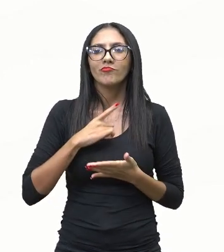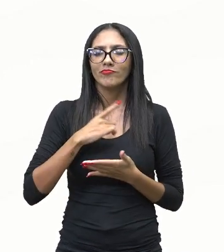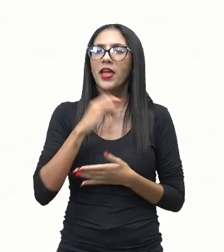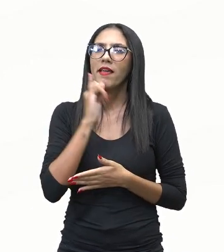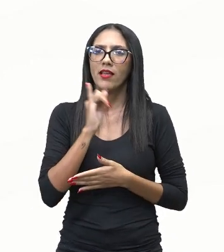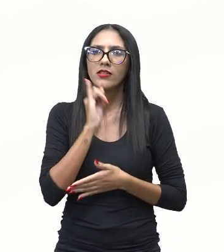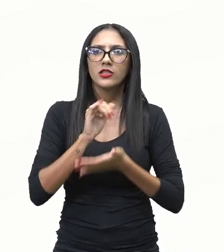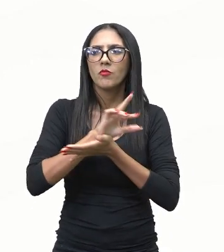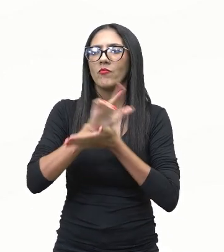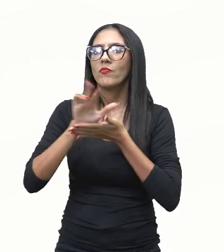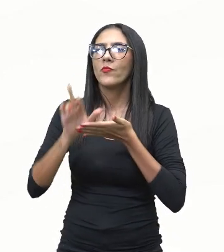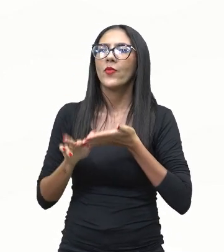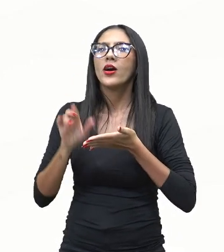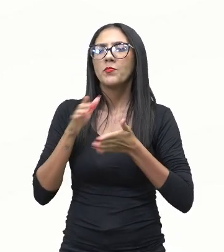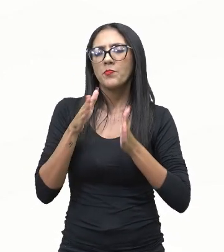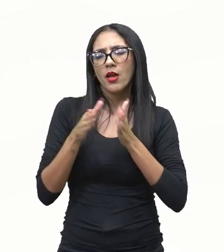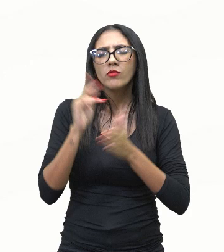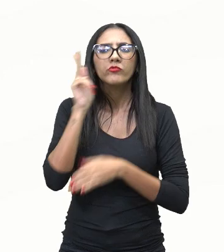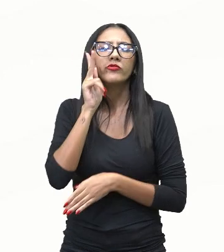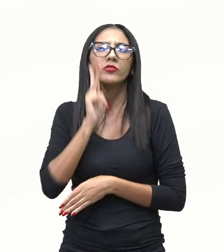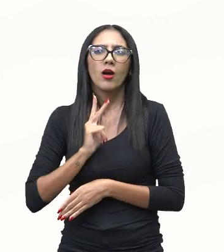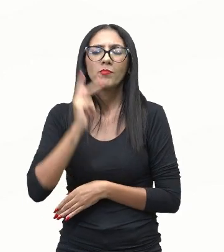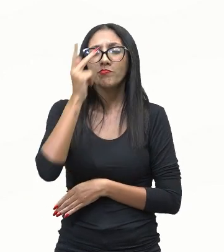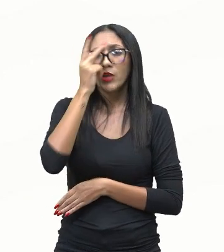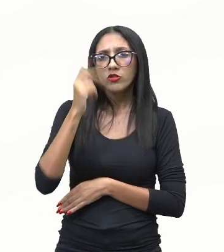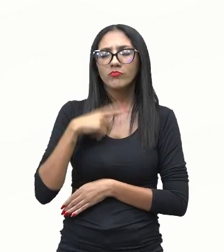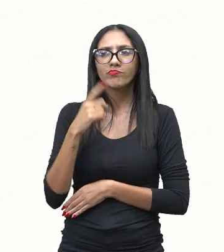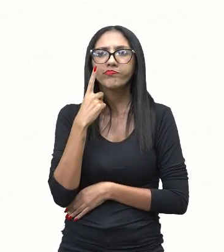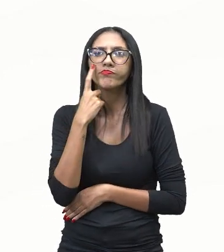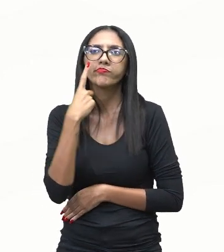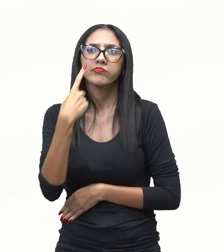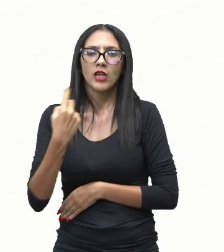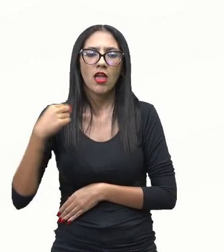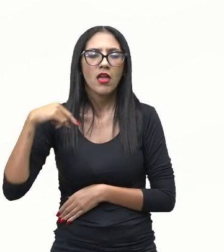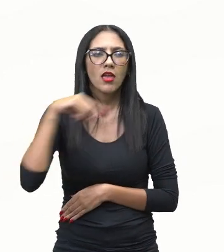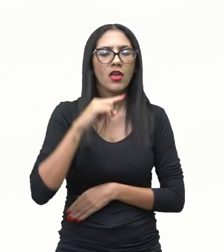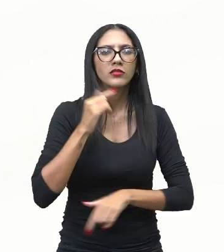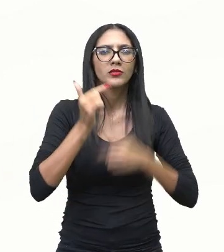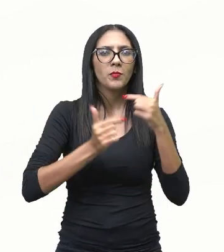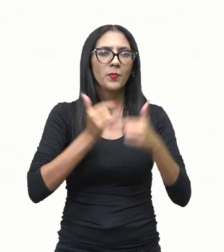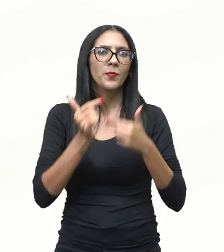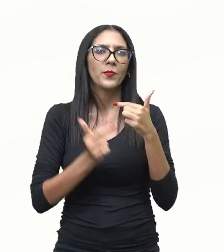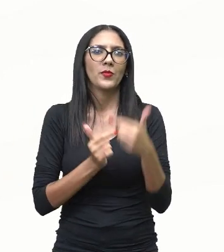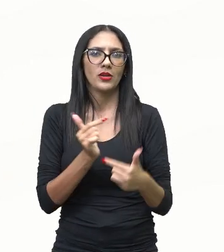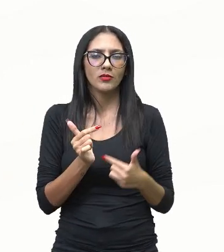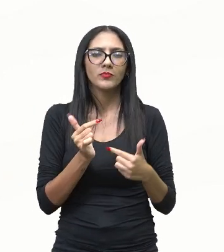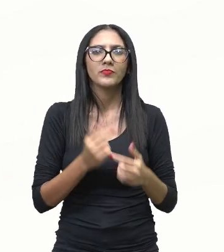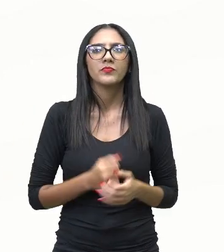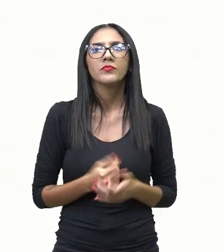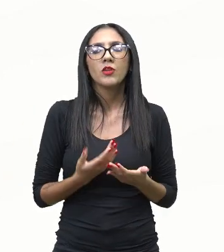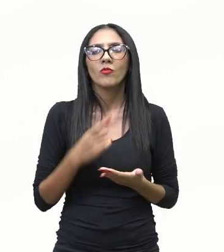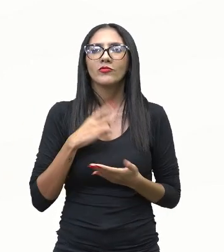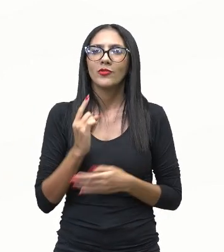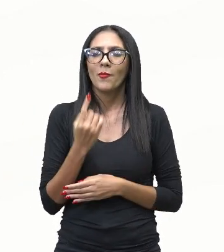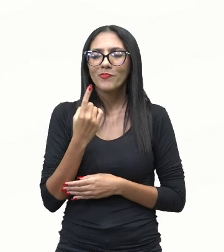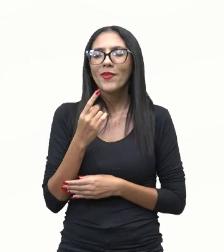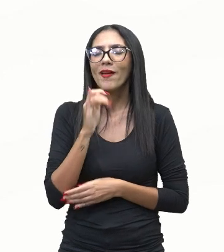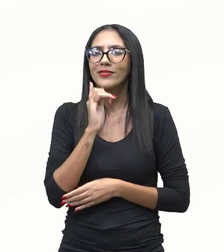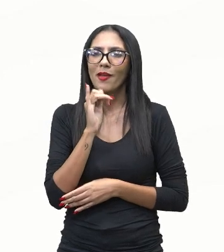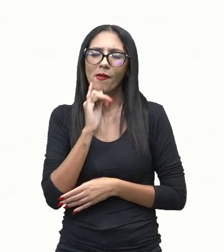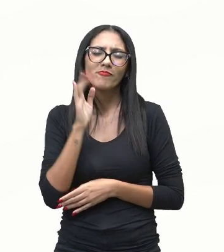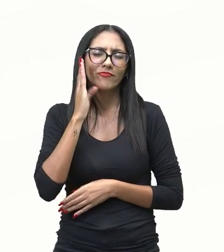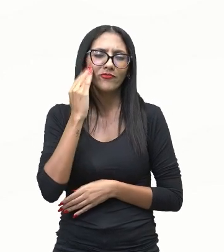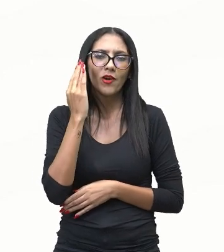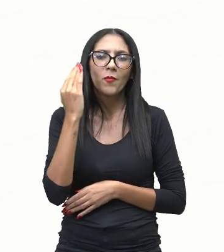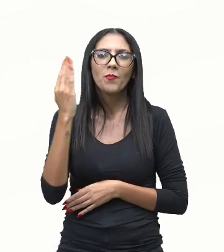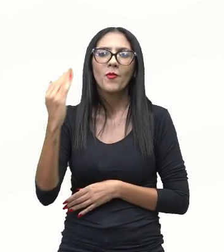desse período da história onde pessoas iam trabalhar nesses projetos de desenvolvimento. E um dos exemplos aí é a BR-163,